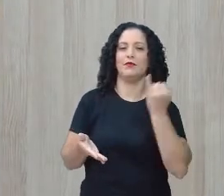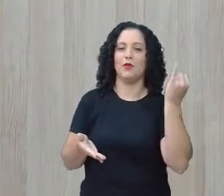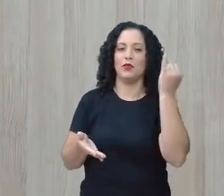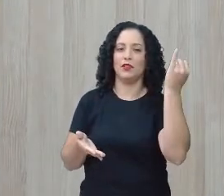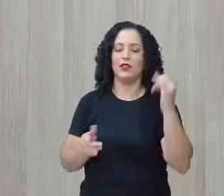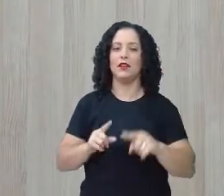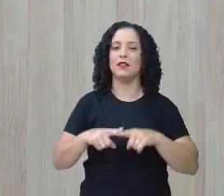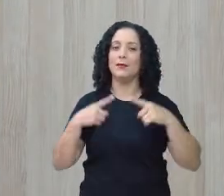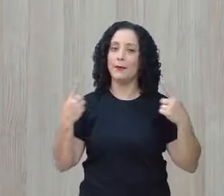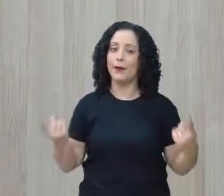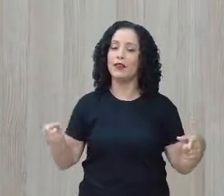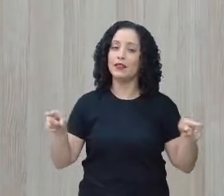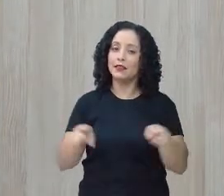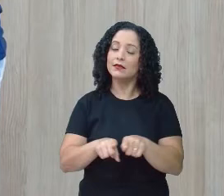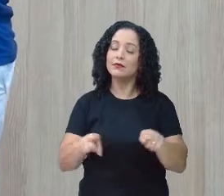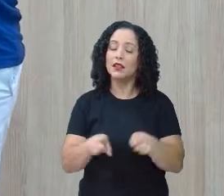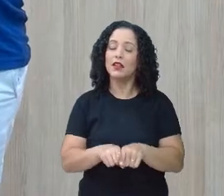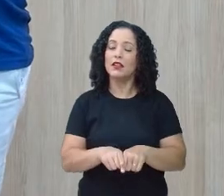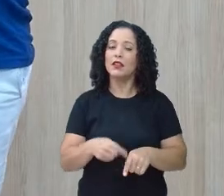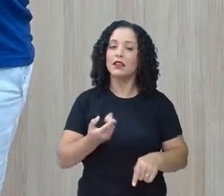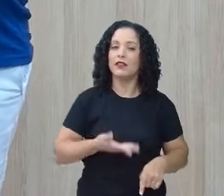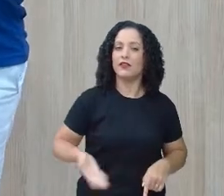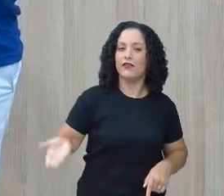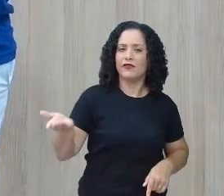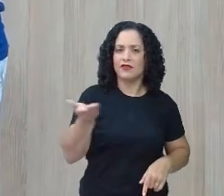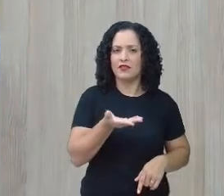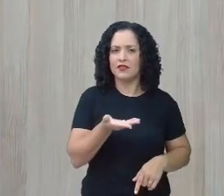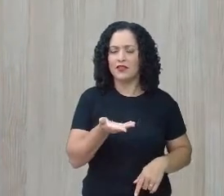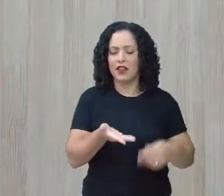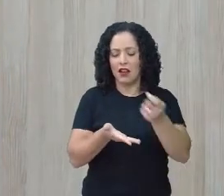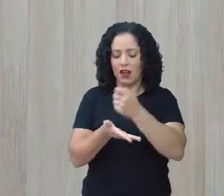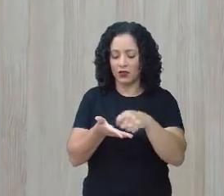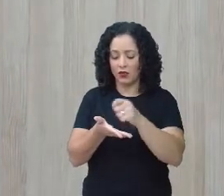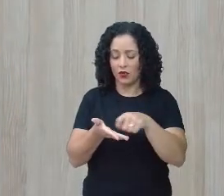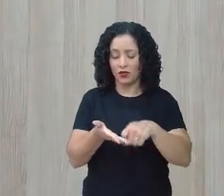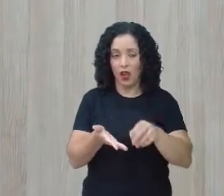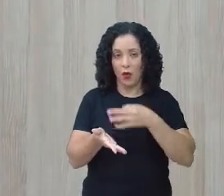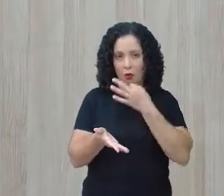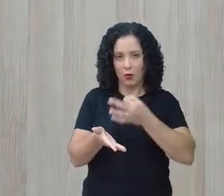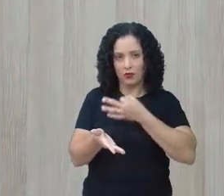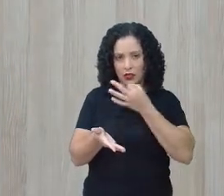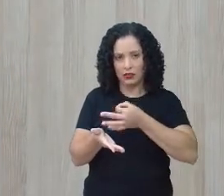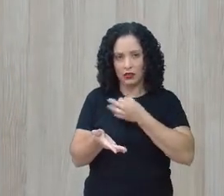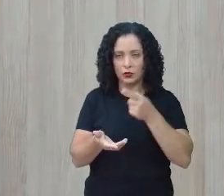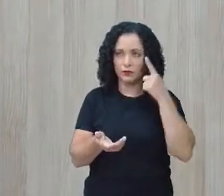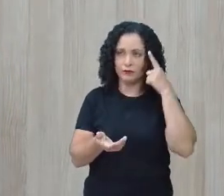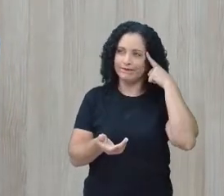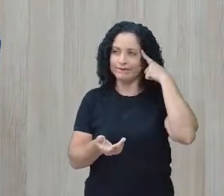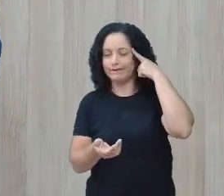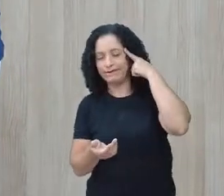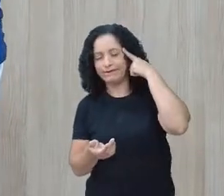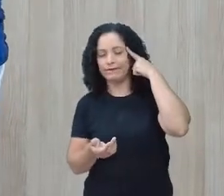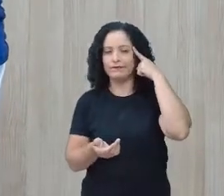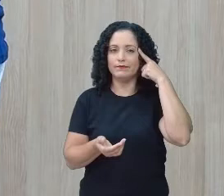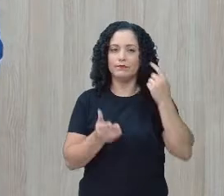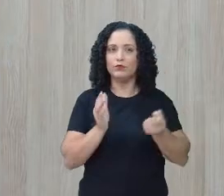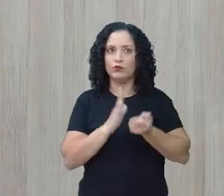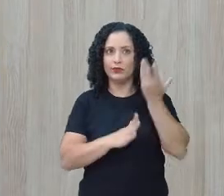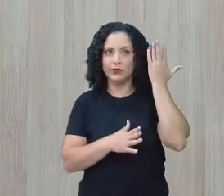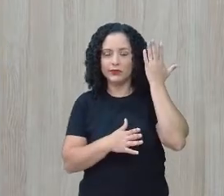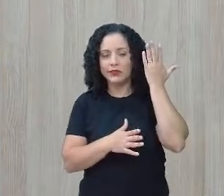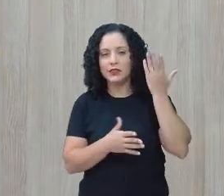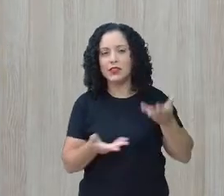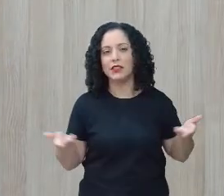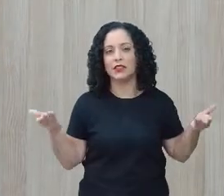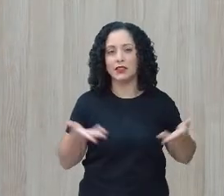não, você faz o seguinte, você anota, né, qualquer comentário que você possa, de repente, aí você queira fazer,